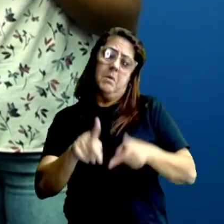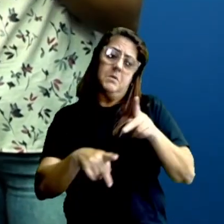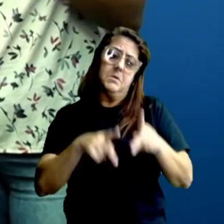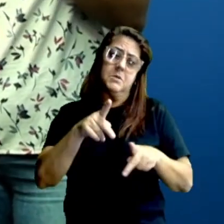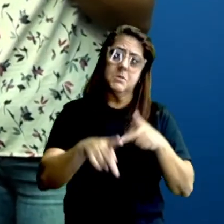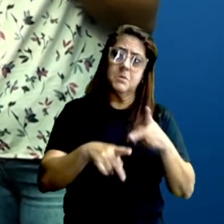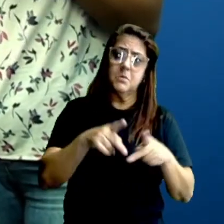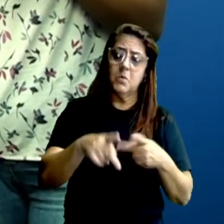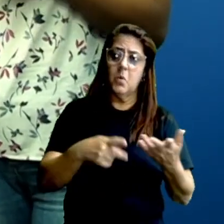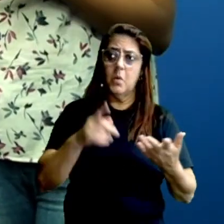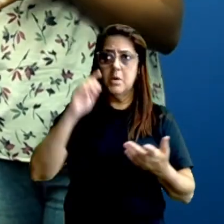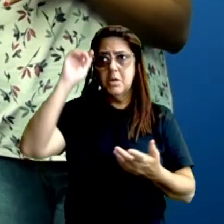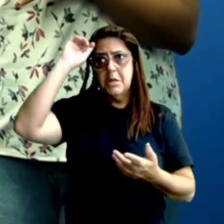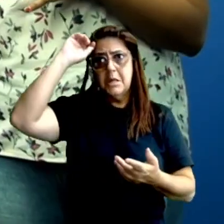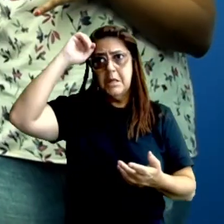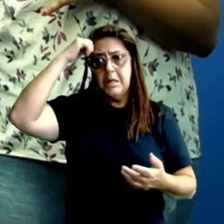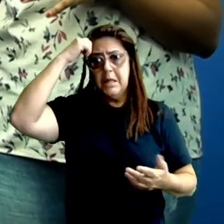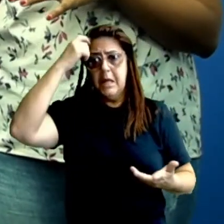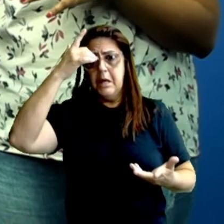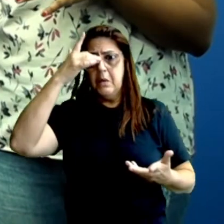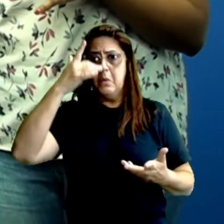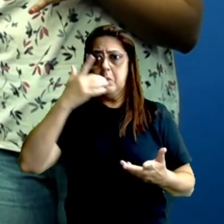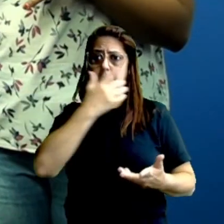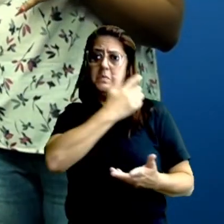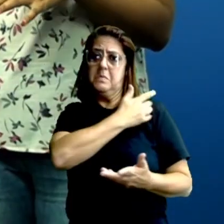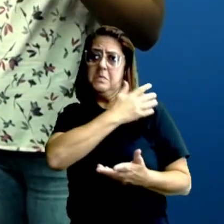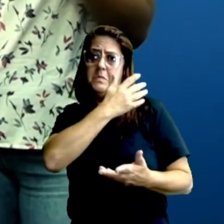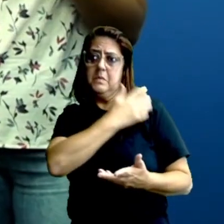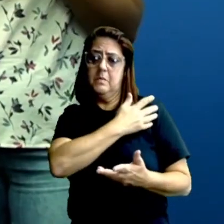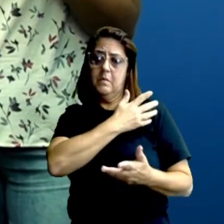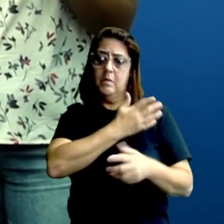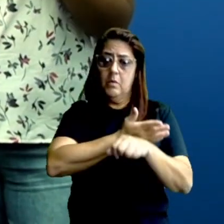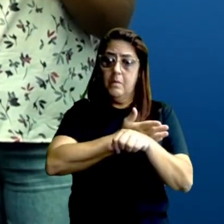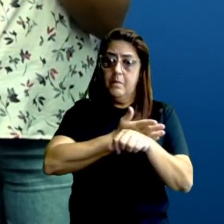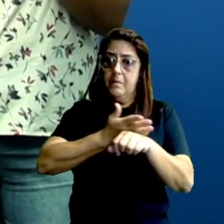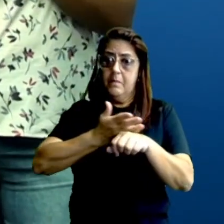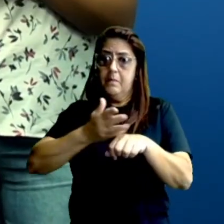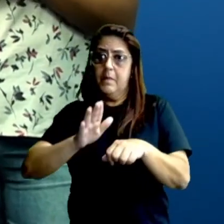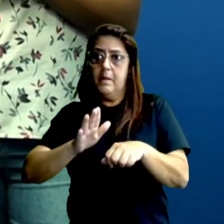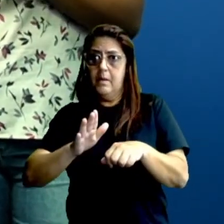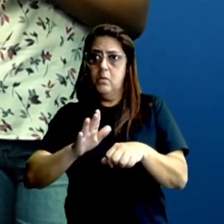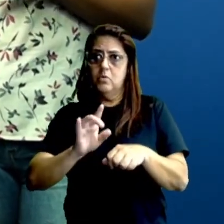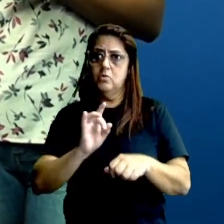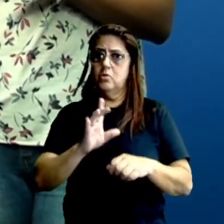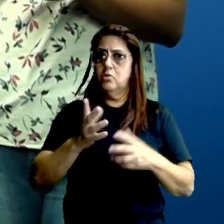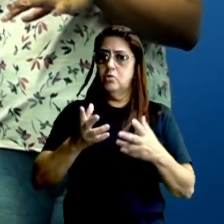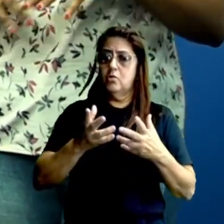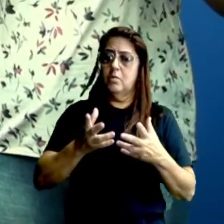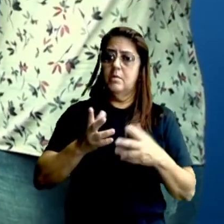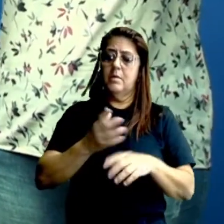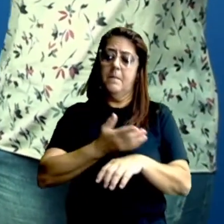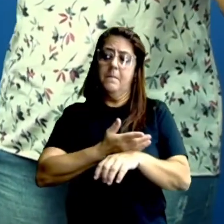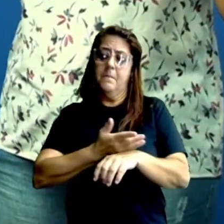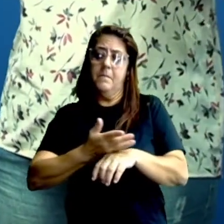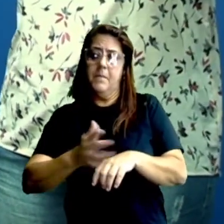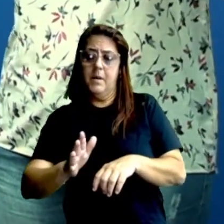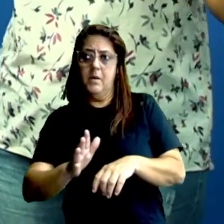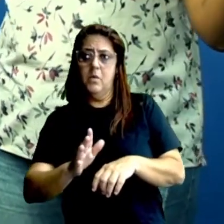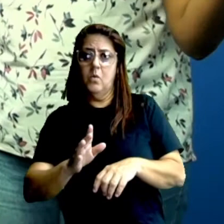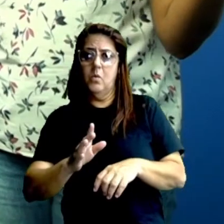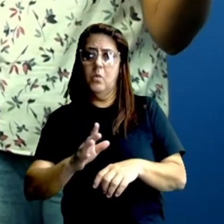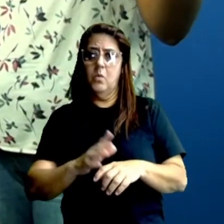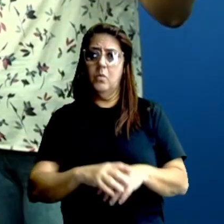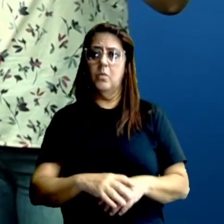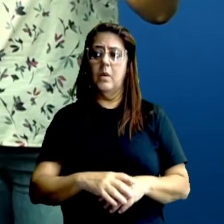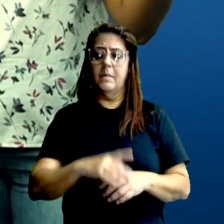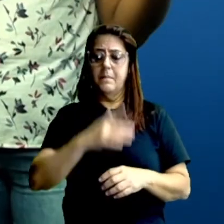povoamento e de branqueamento da população brasileira é para que a população brasileira na verdade a massa branca para gente ter noção